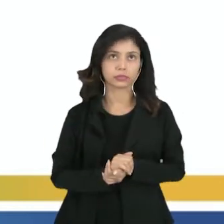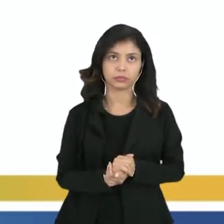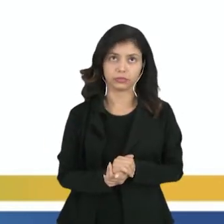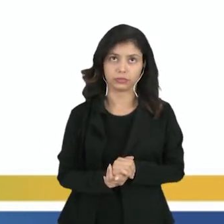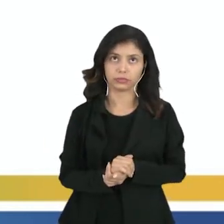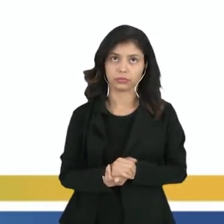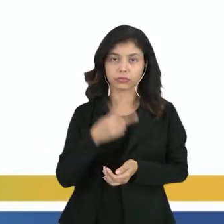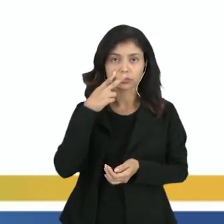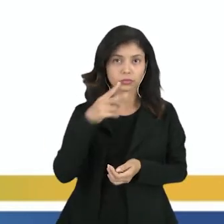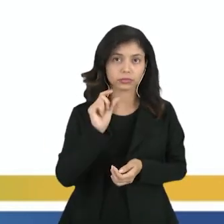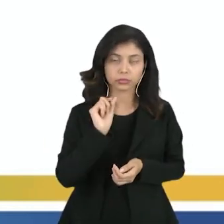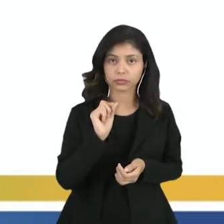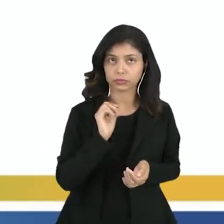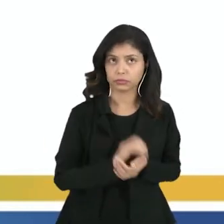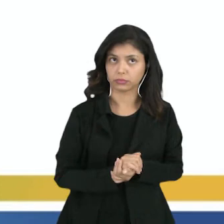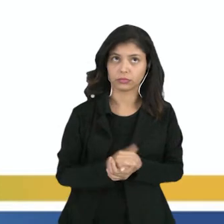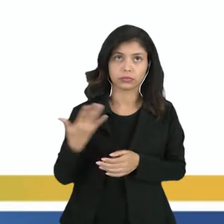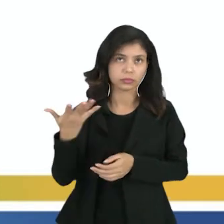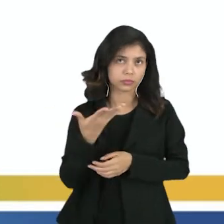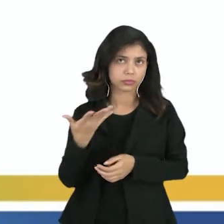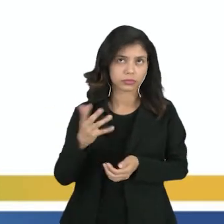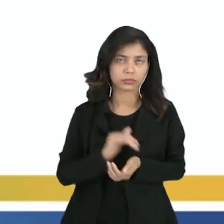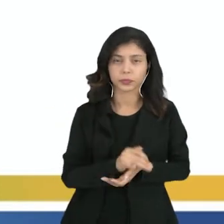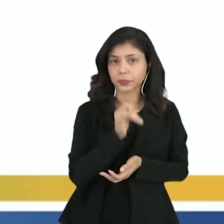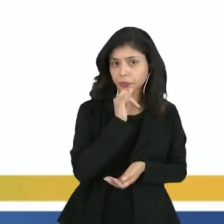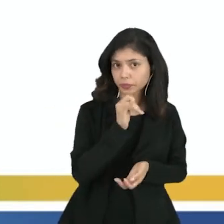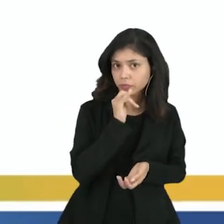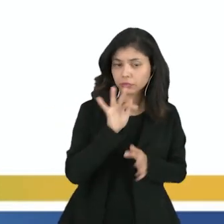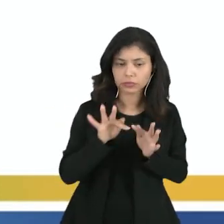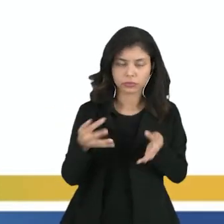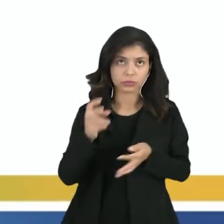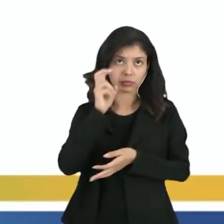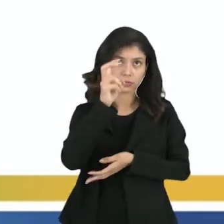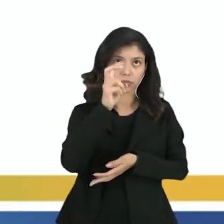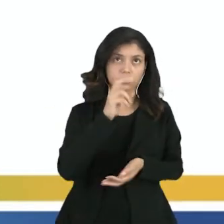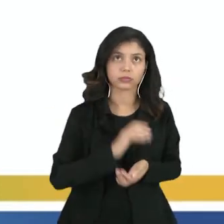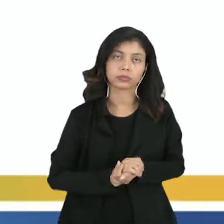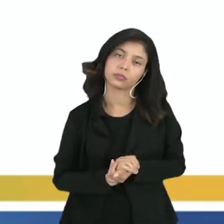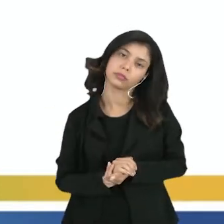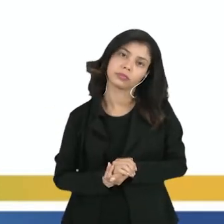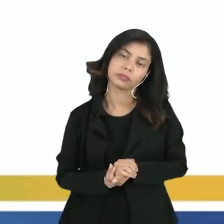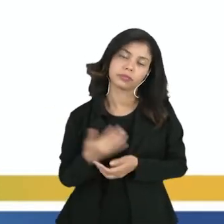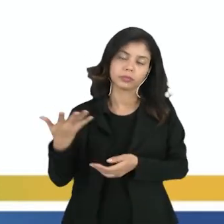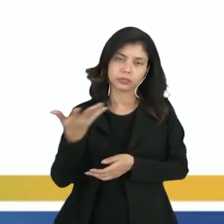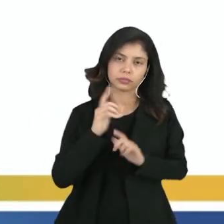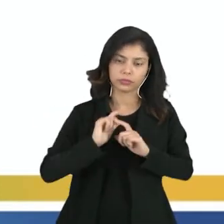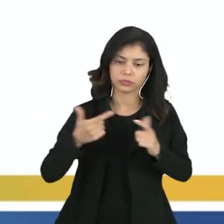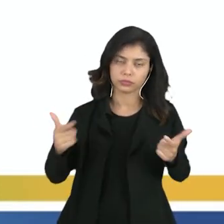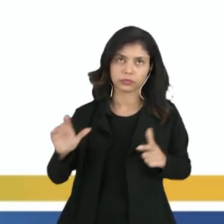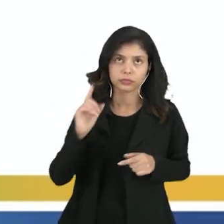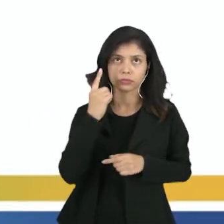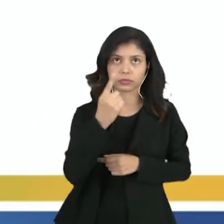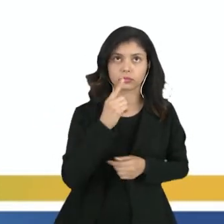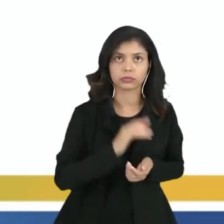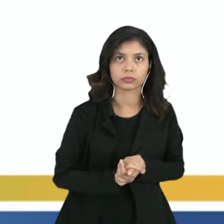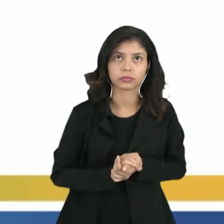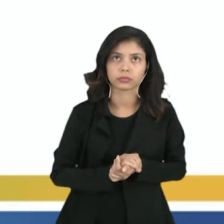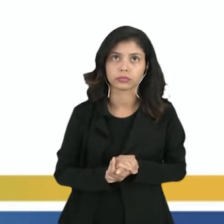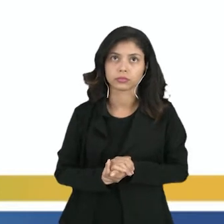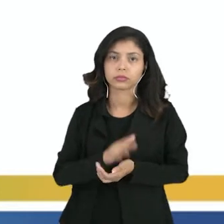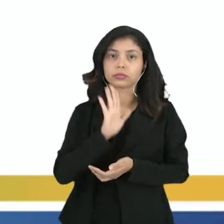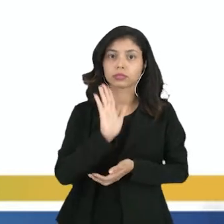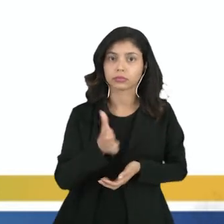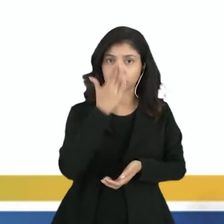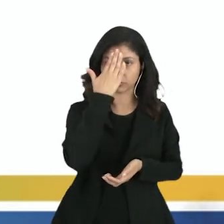situação. Ó. Qual é a base desse exemplo? A base é 5, ou seja, a base é maior do que 1. Já sabemos de